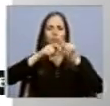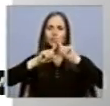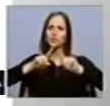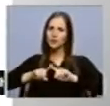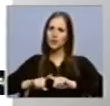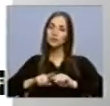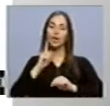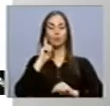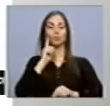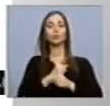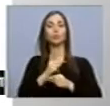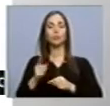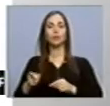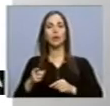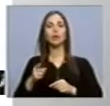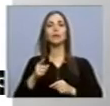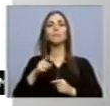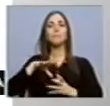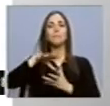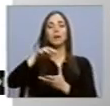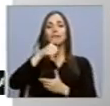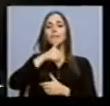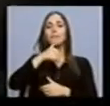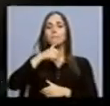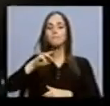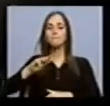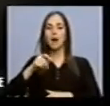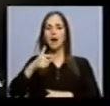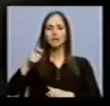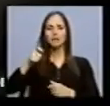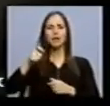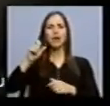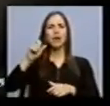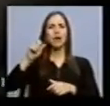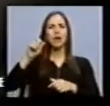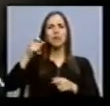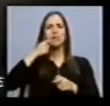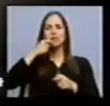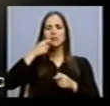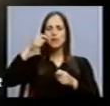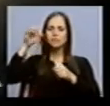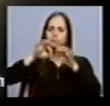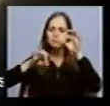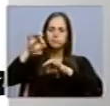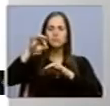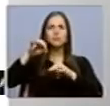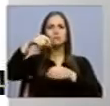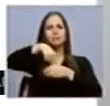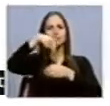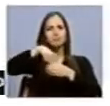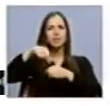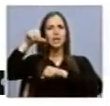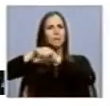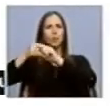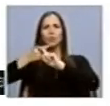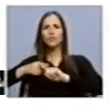temos meteoritos de Marte, meteoritos marcianos, que nos apresentam uma composição geoquímica muito diferente de Mercúrio, Vênus, Terra.